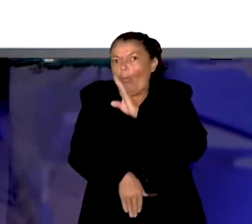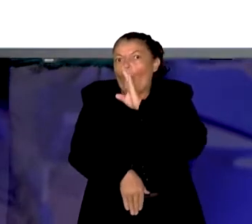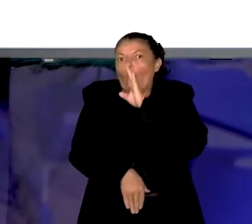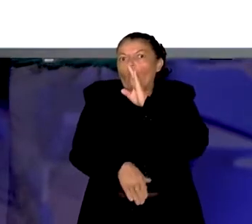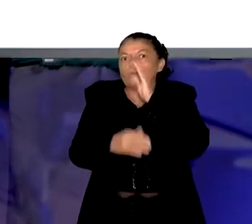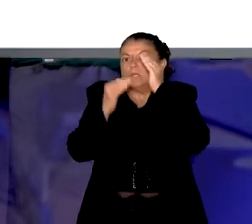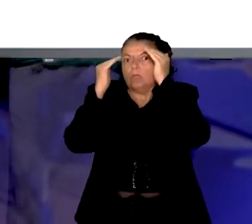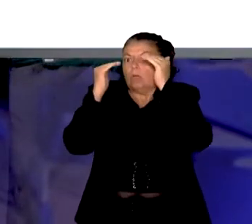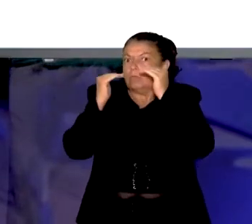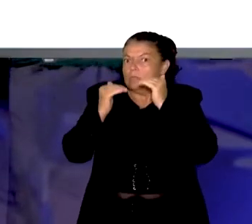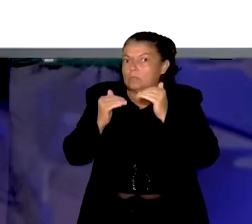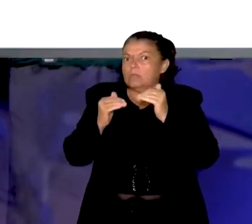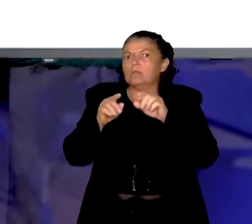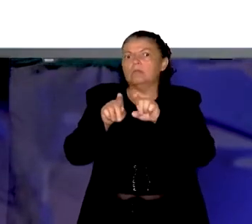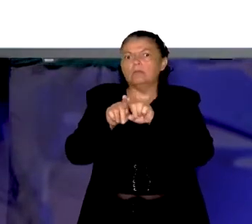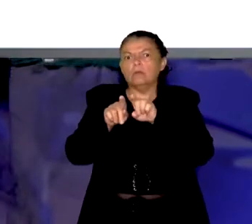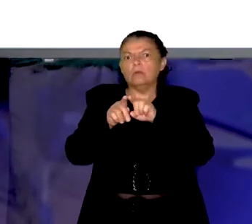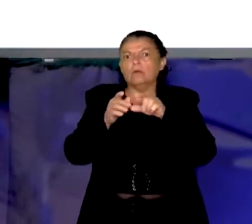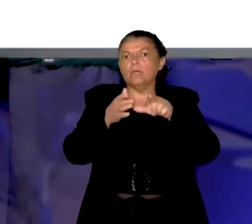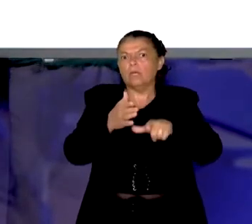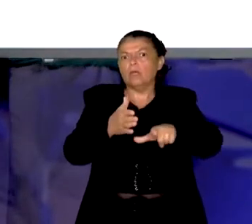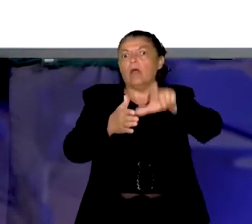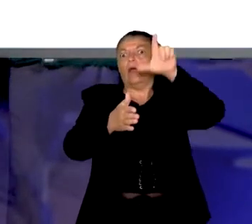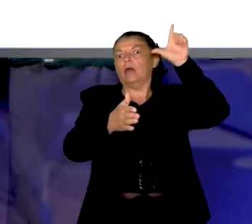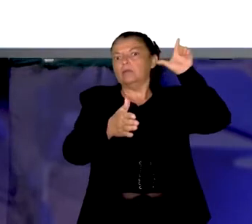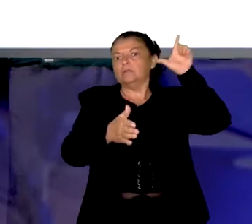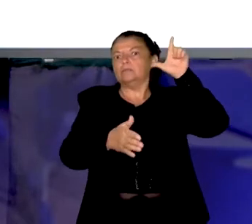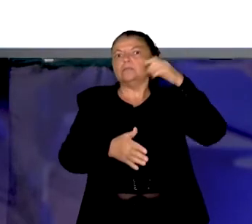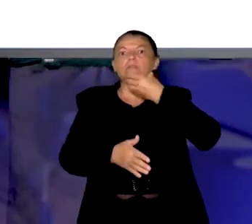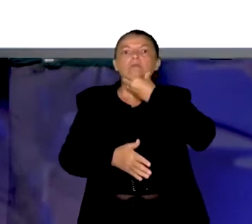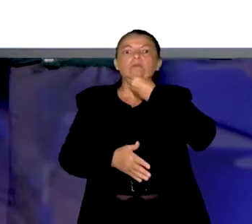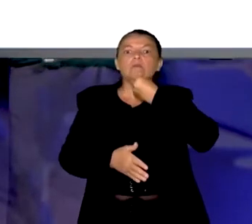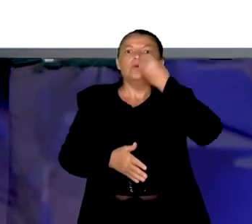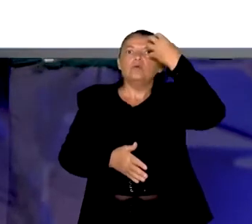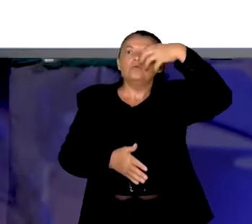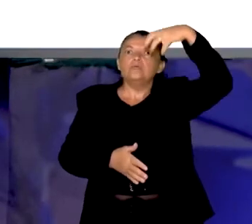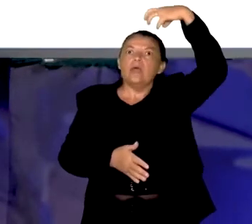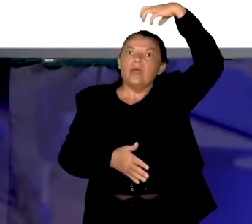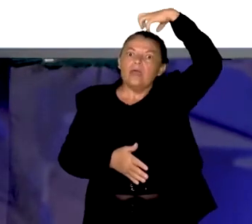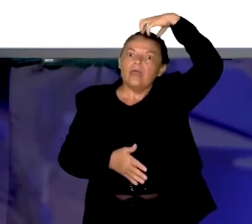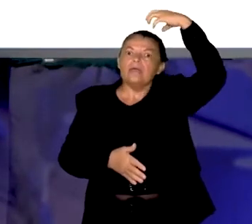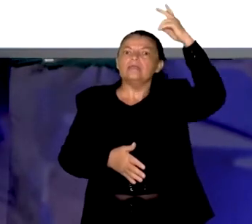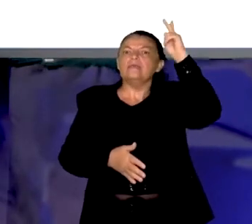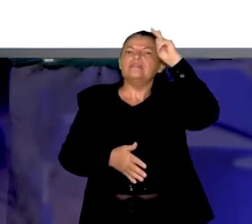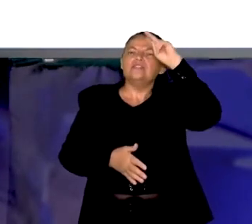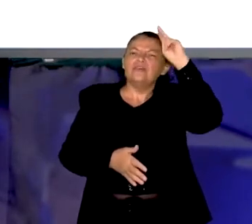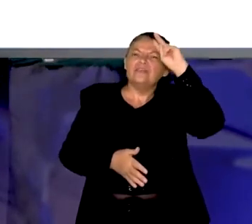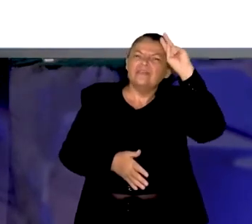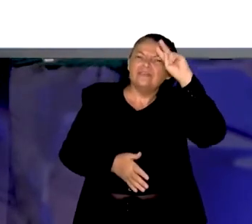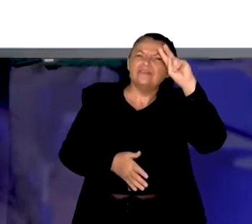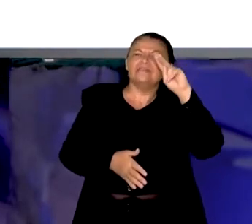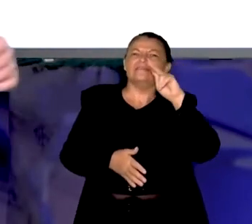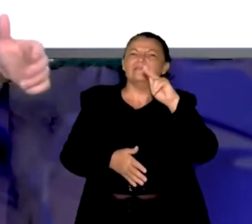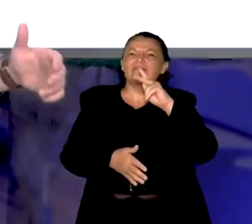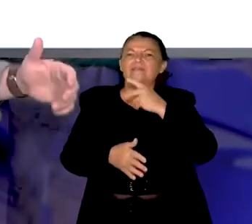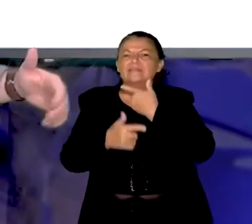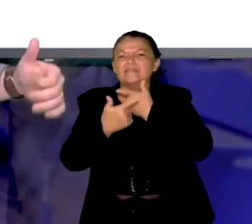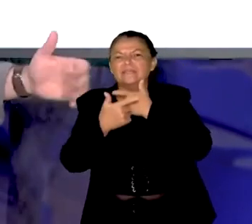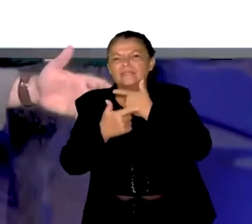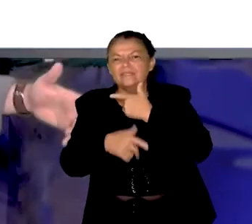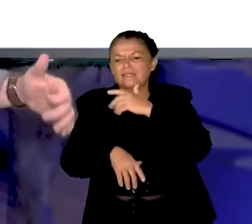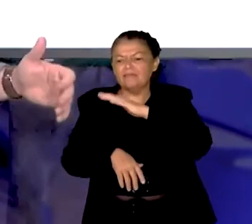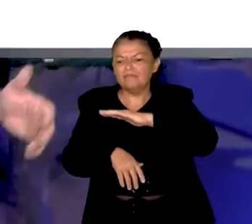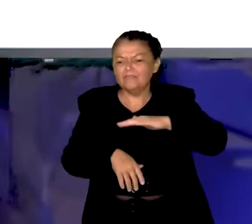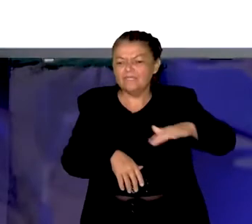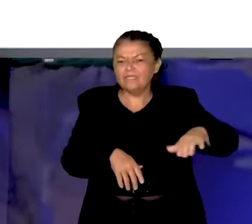reis, aquelas lideranças dos reinados, dos contos infantis e de histórias tantas que nós escutávamos quando